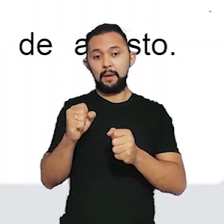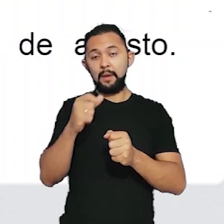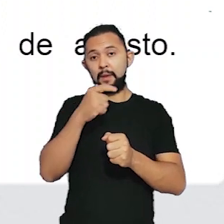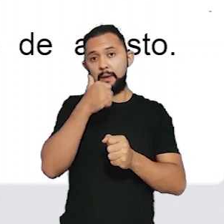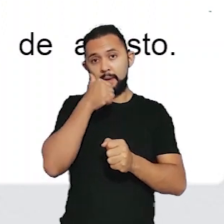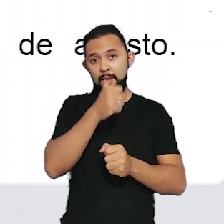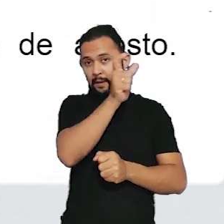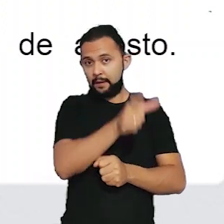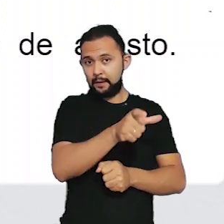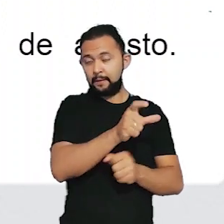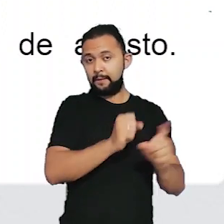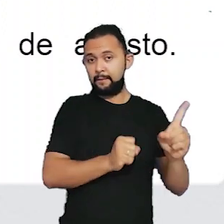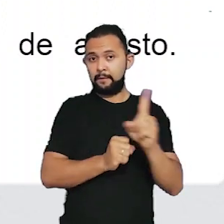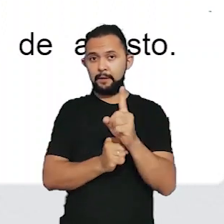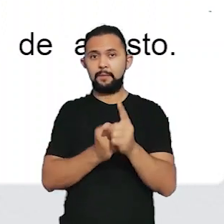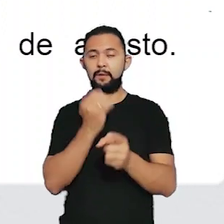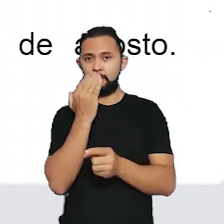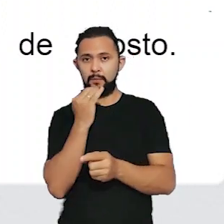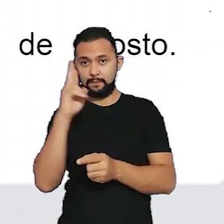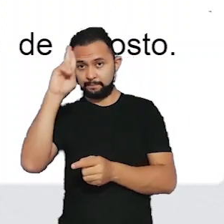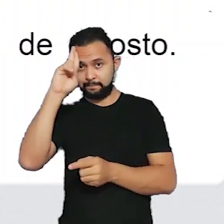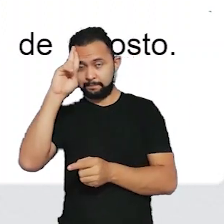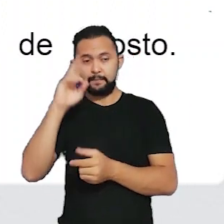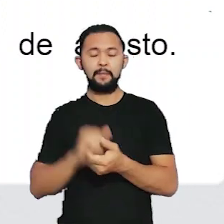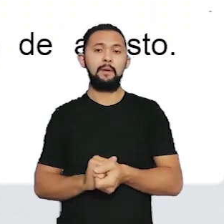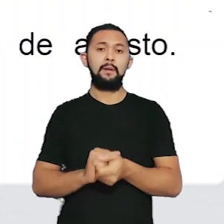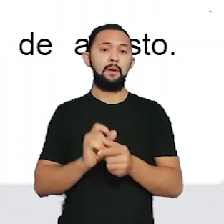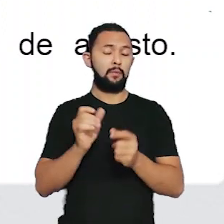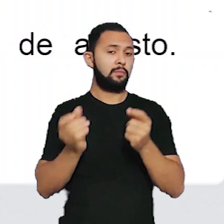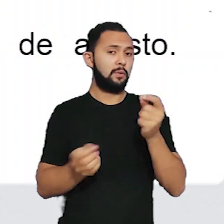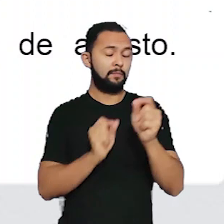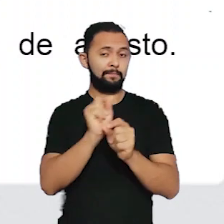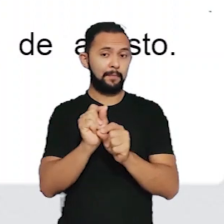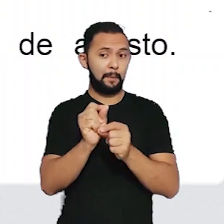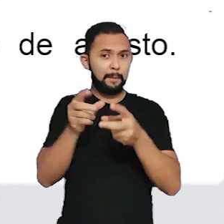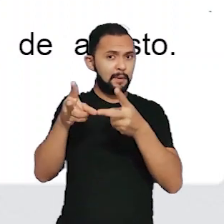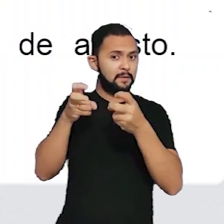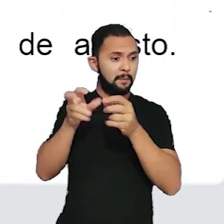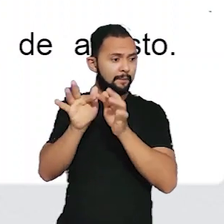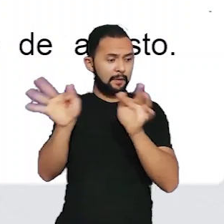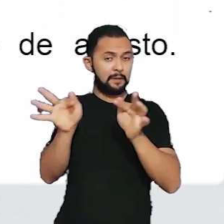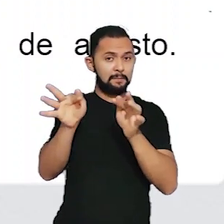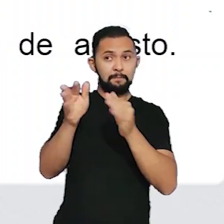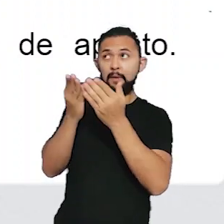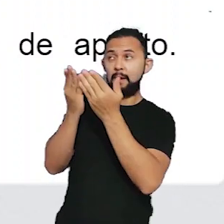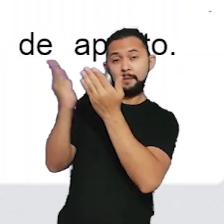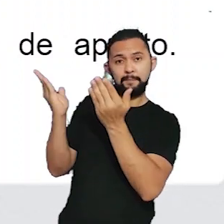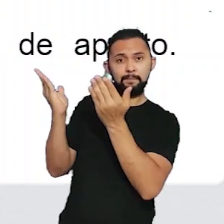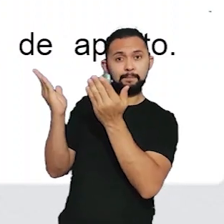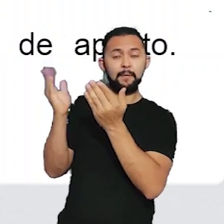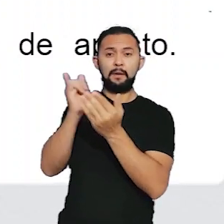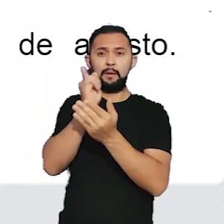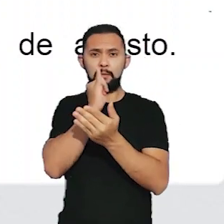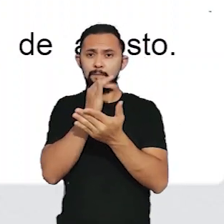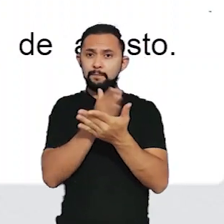Eu tenho a primeira oração, é provável, e eu tenho a segunda oração, que ela venha jantar. Lembrando que as